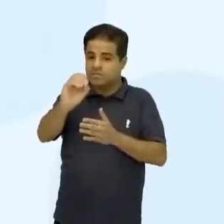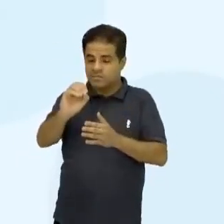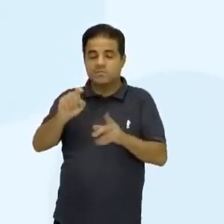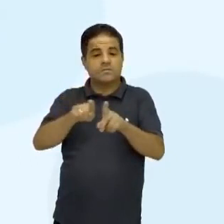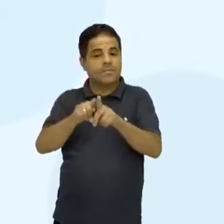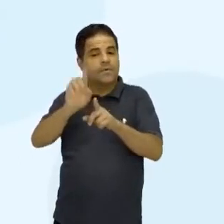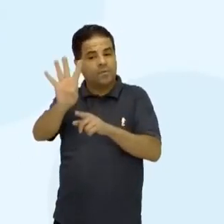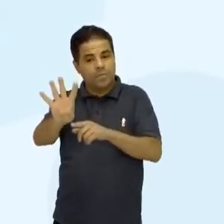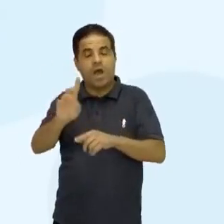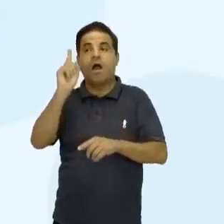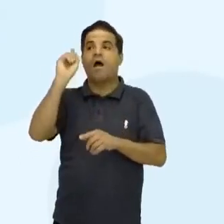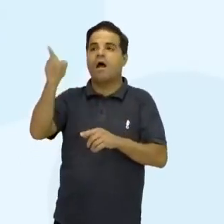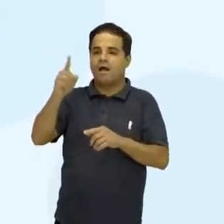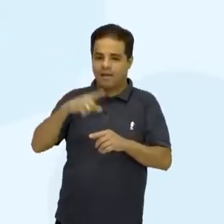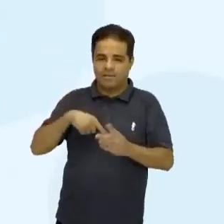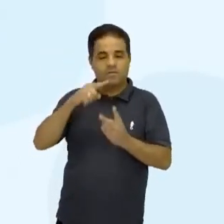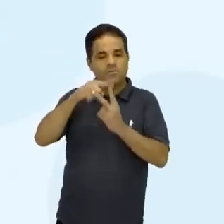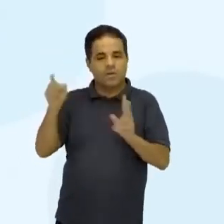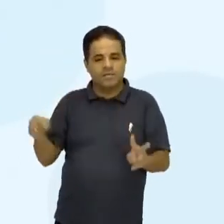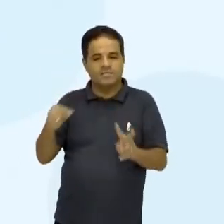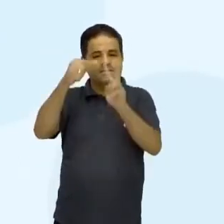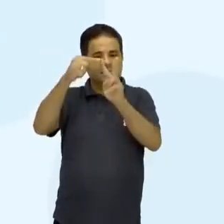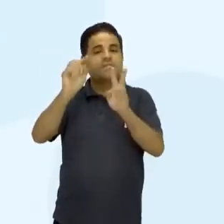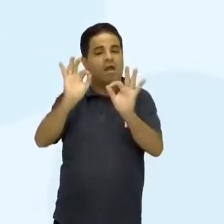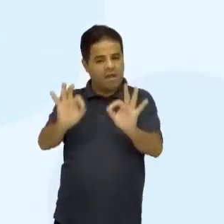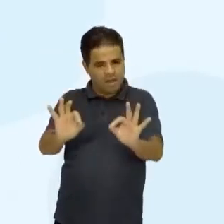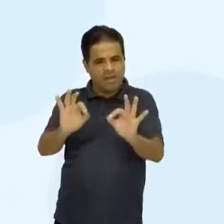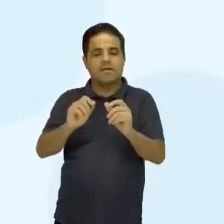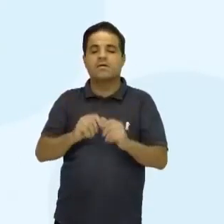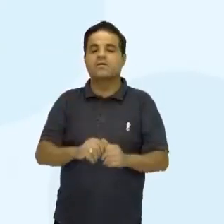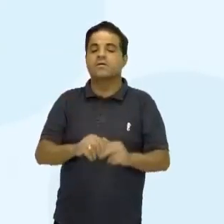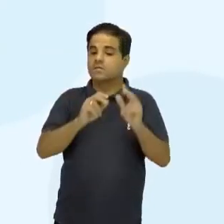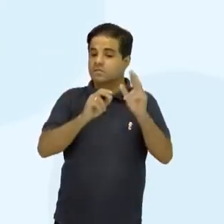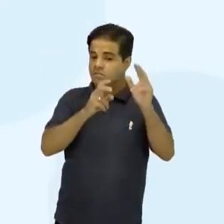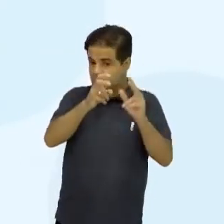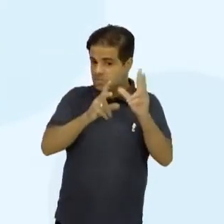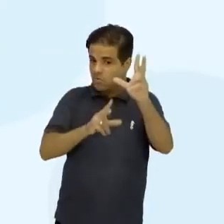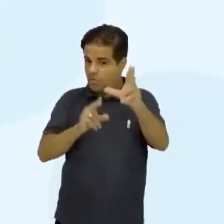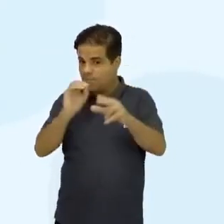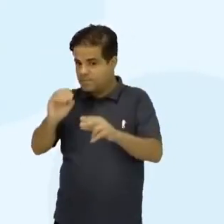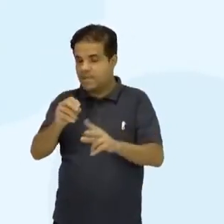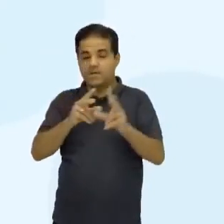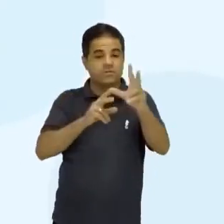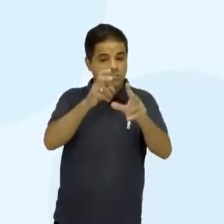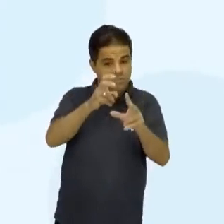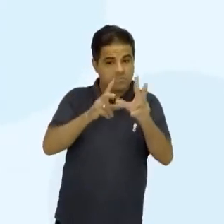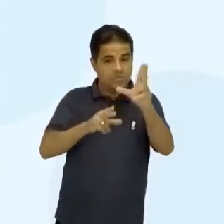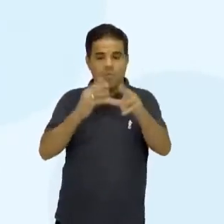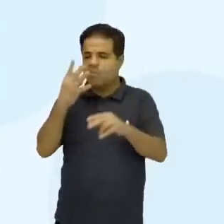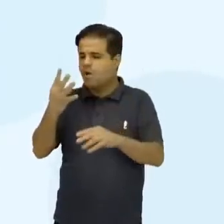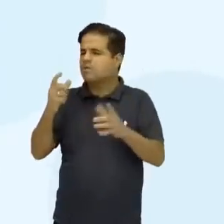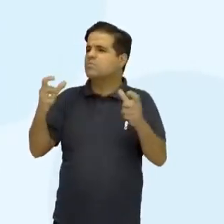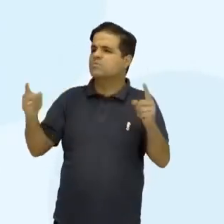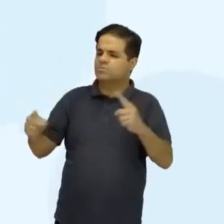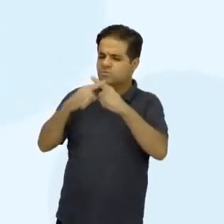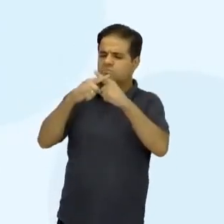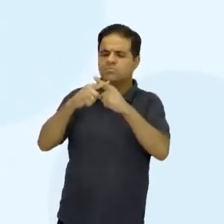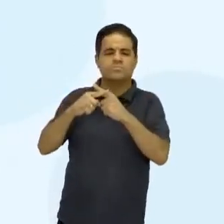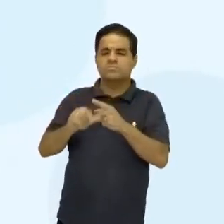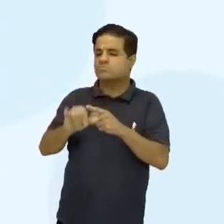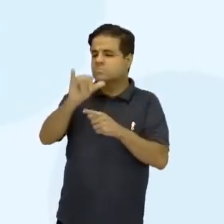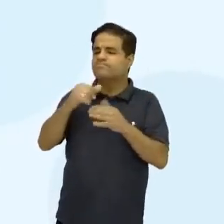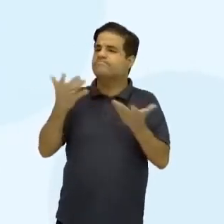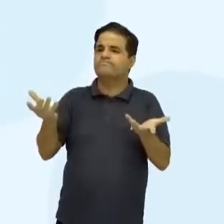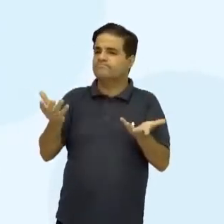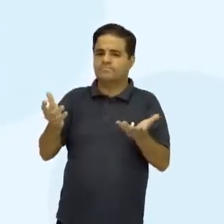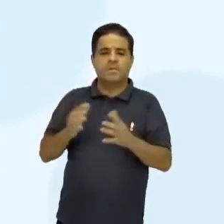no 4. Ah, então ela tem 2 raízes, isso mesmo, x igual a 0 e x igual a 4. E onde ela cruza o eixo Y?